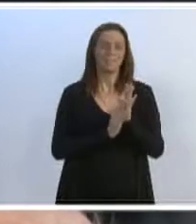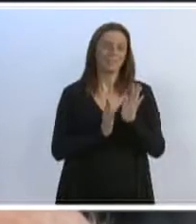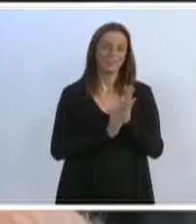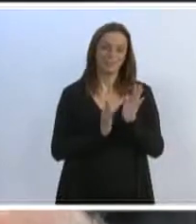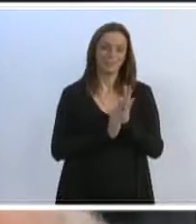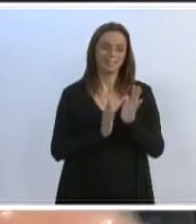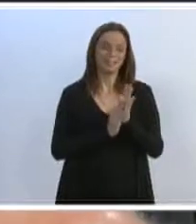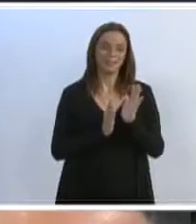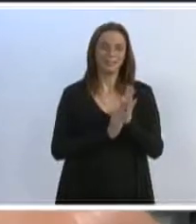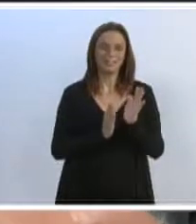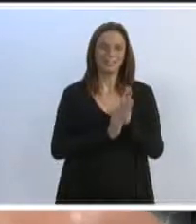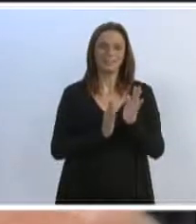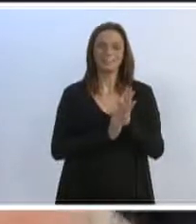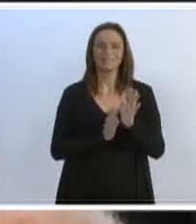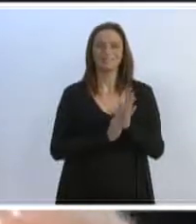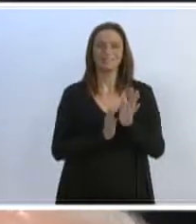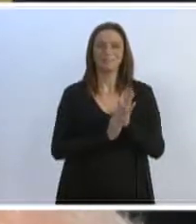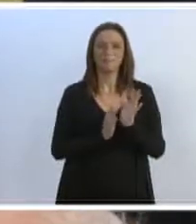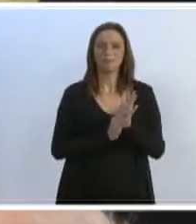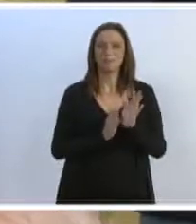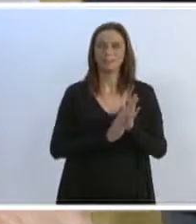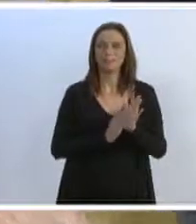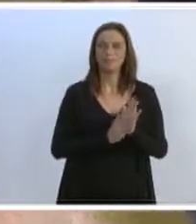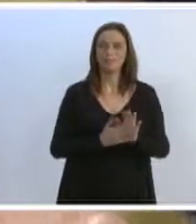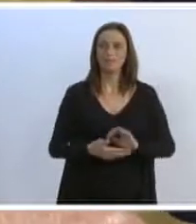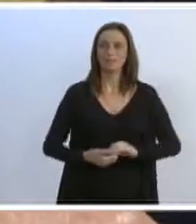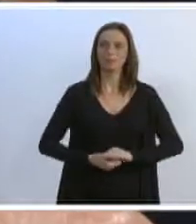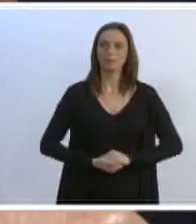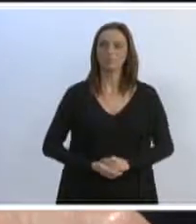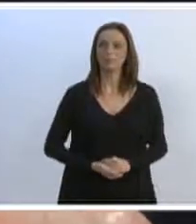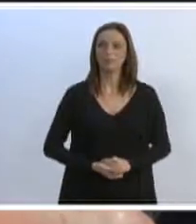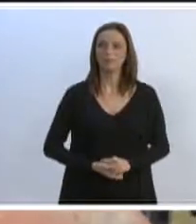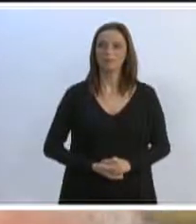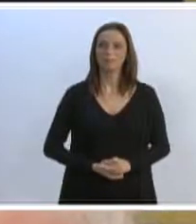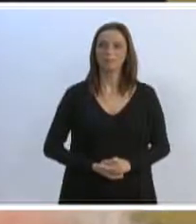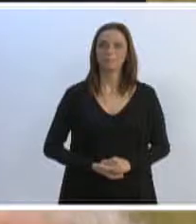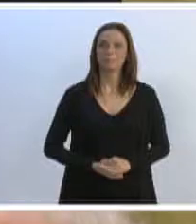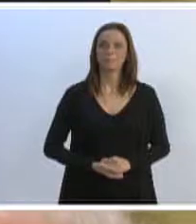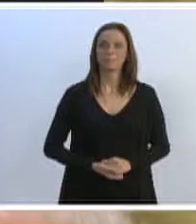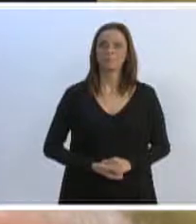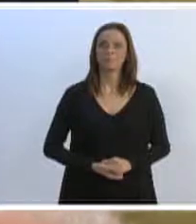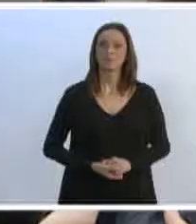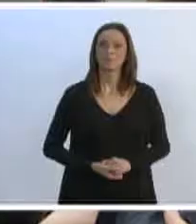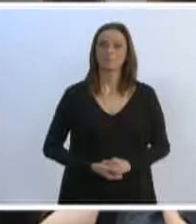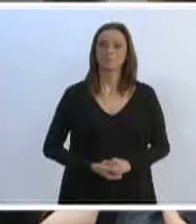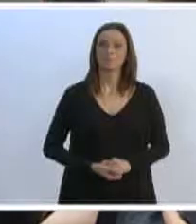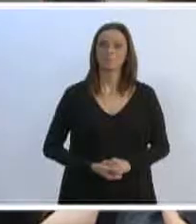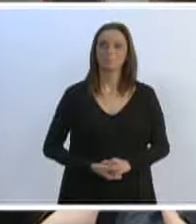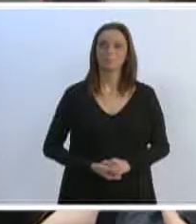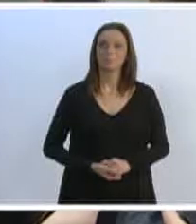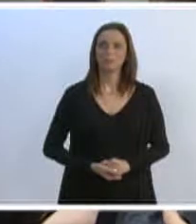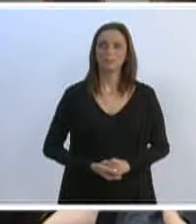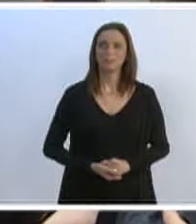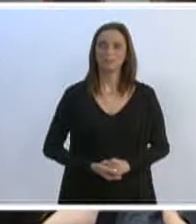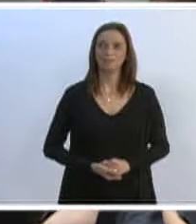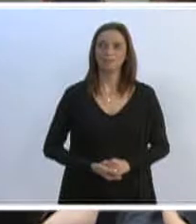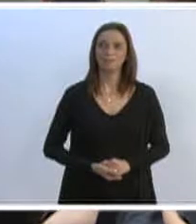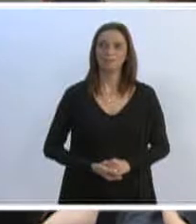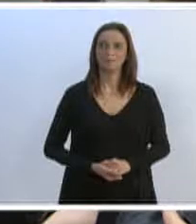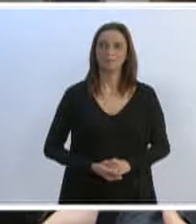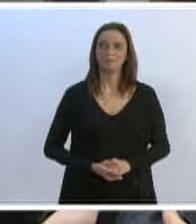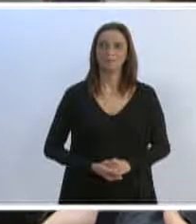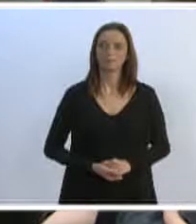correspondências ainda de Charles Darwin e de Fritz Miller, que estão na Universidade de Colômbia. E isso era do desconhecimento da maioria dos amantes e dos